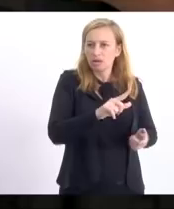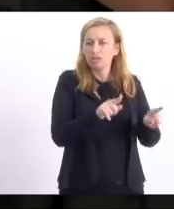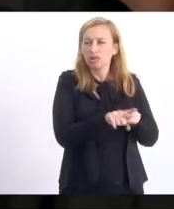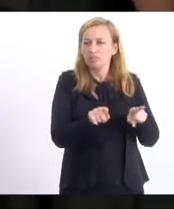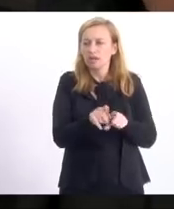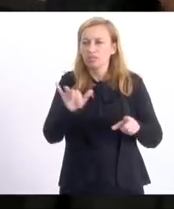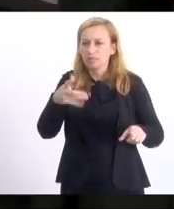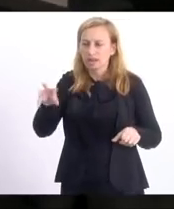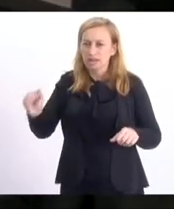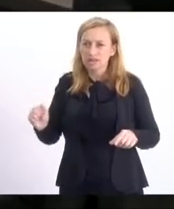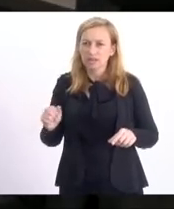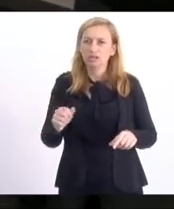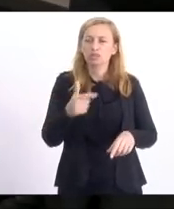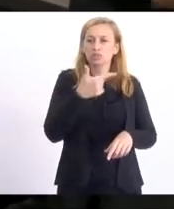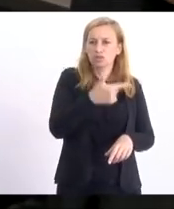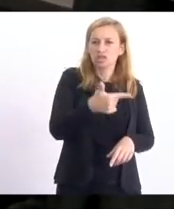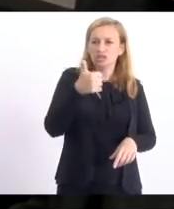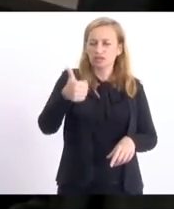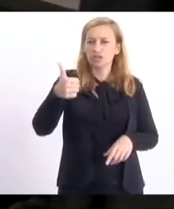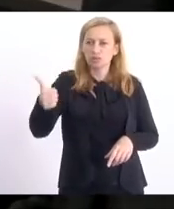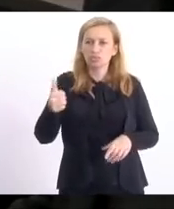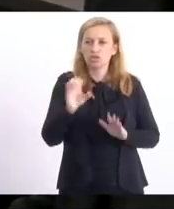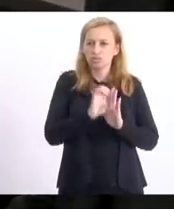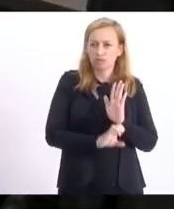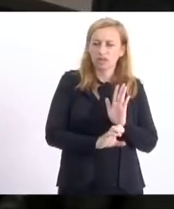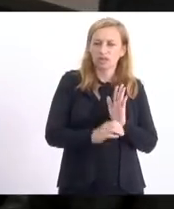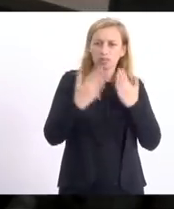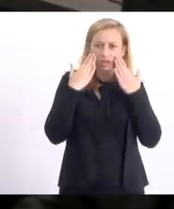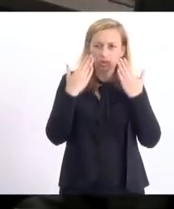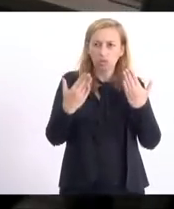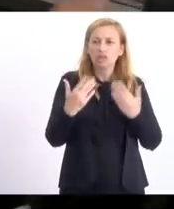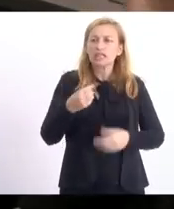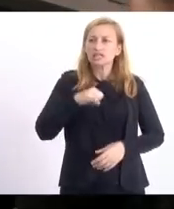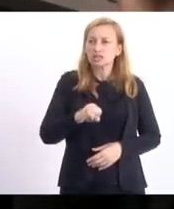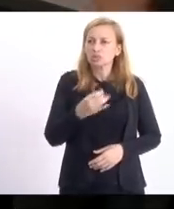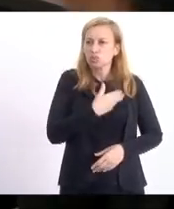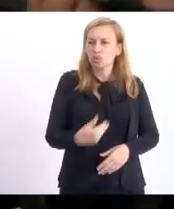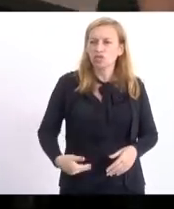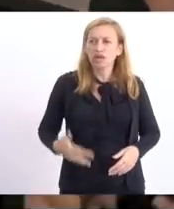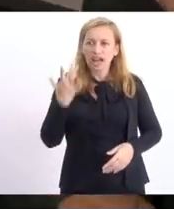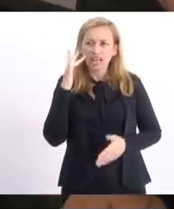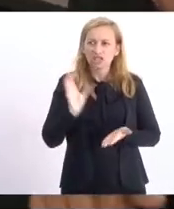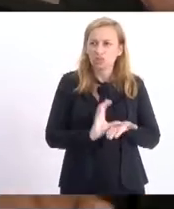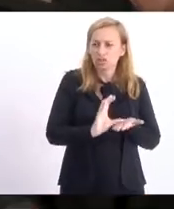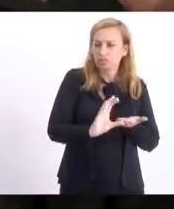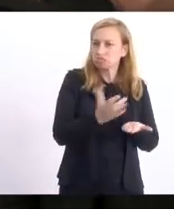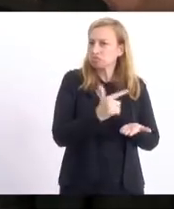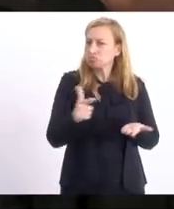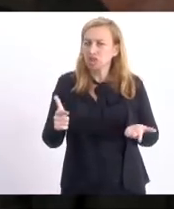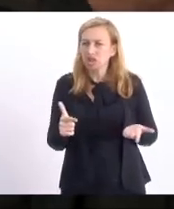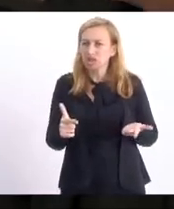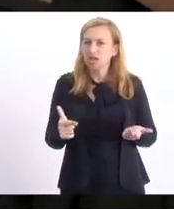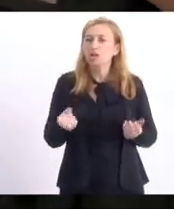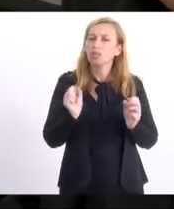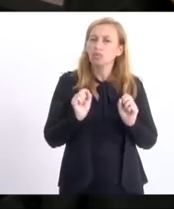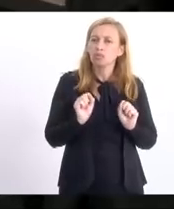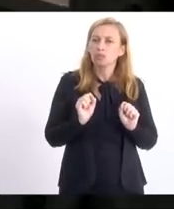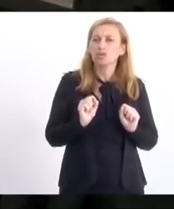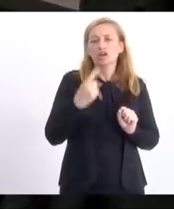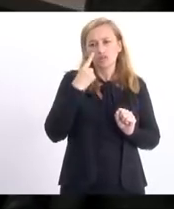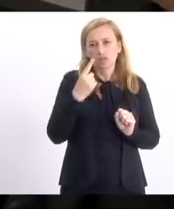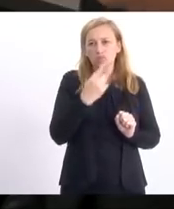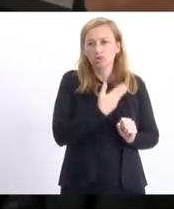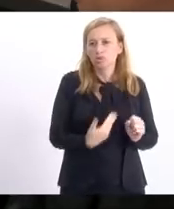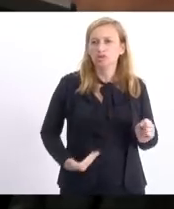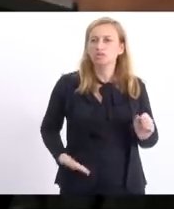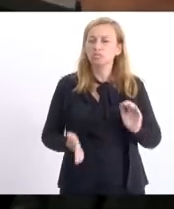emenda 221. Então, assim, se o governo acha que não tem orçamento para isso, a gente entende que o governo tem que